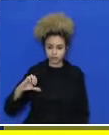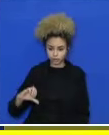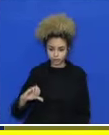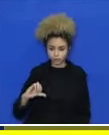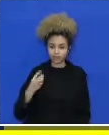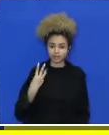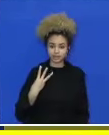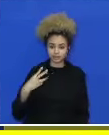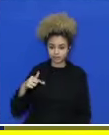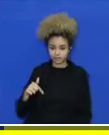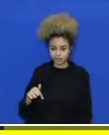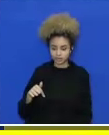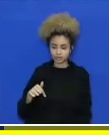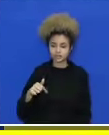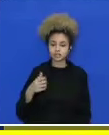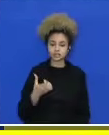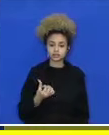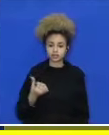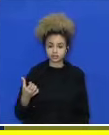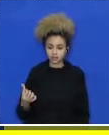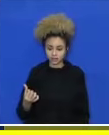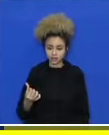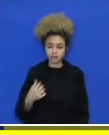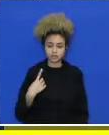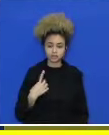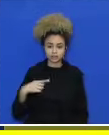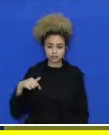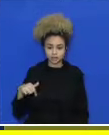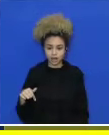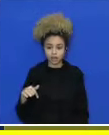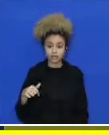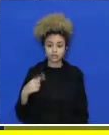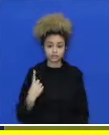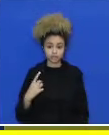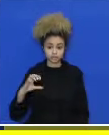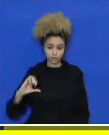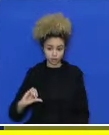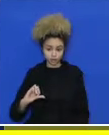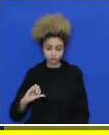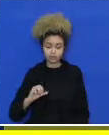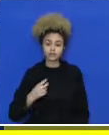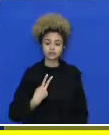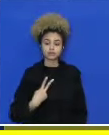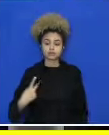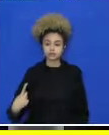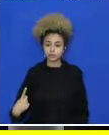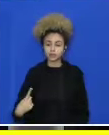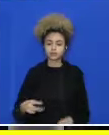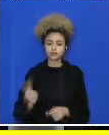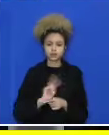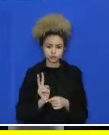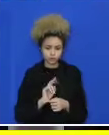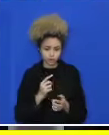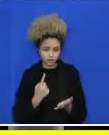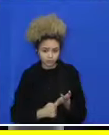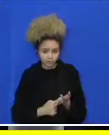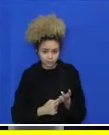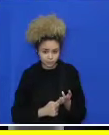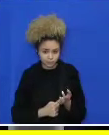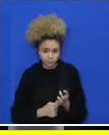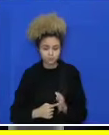69, 37, 66, 17, 19 e 21. Auditoras,